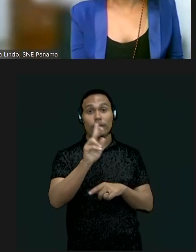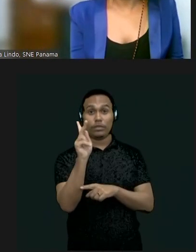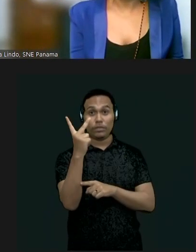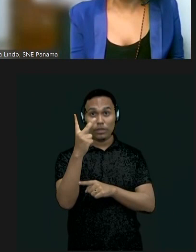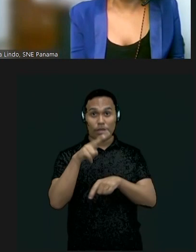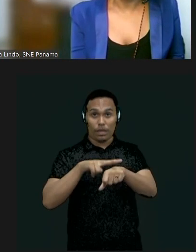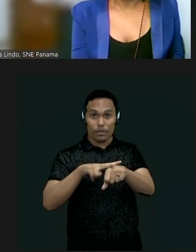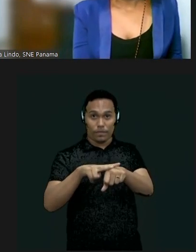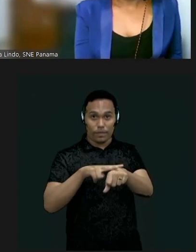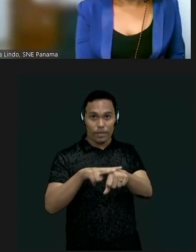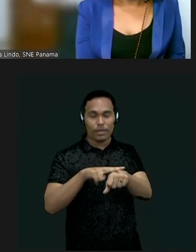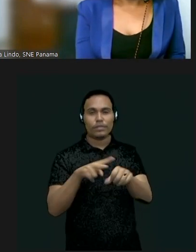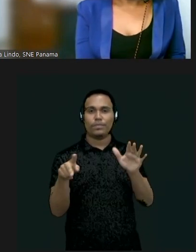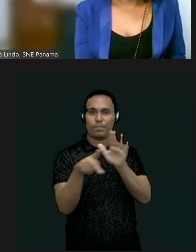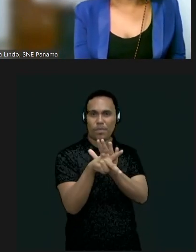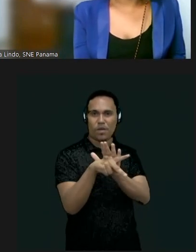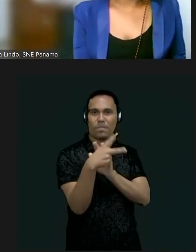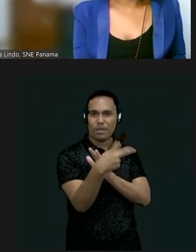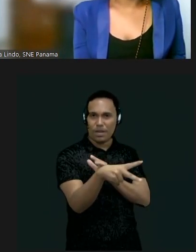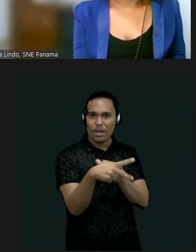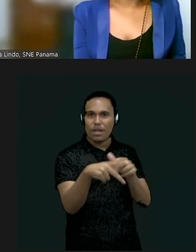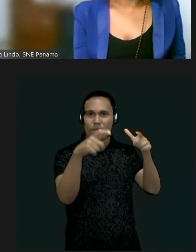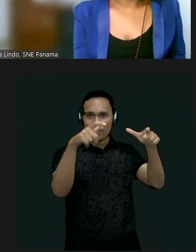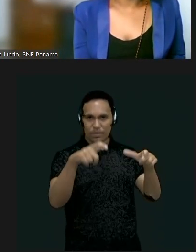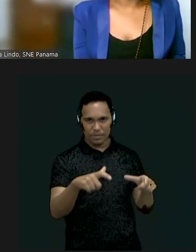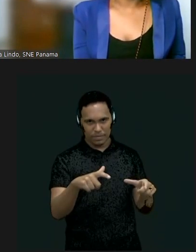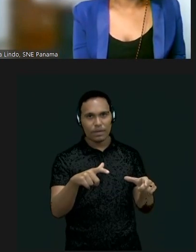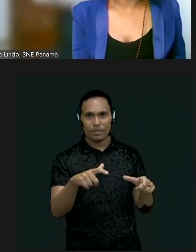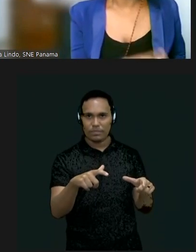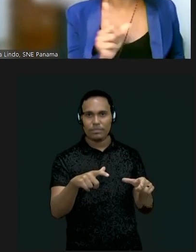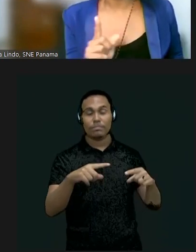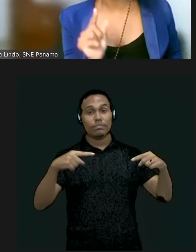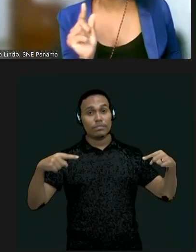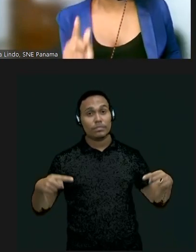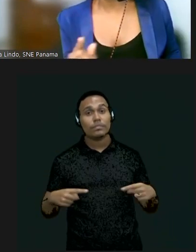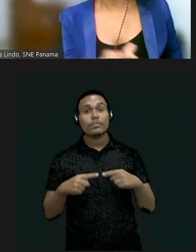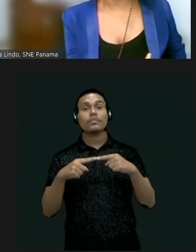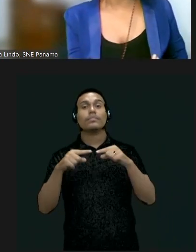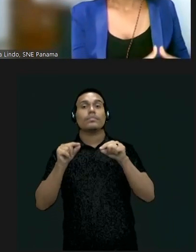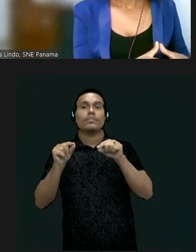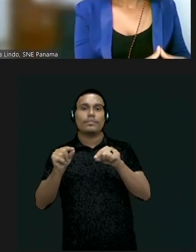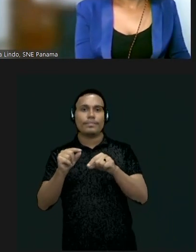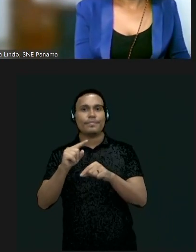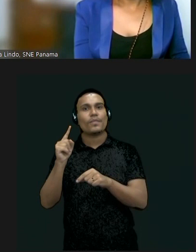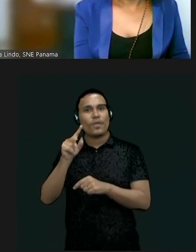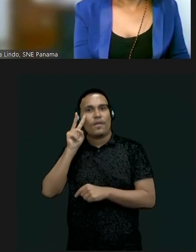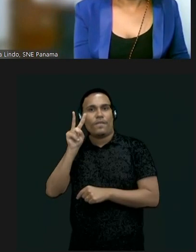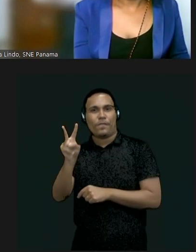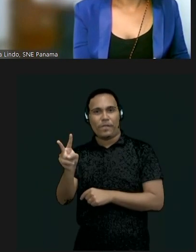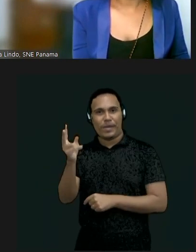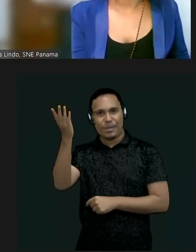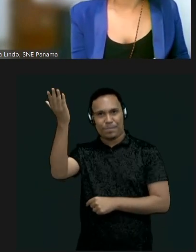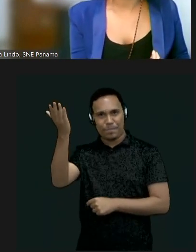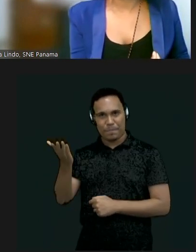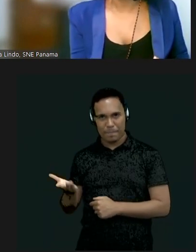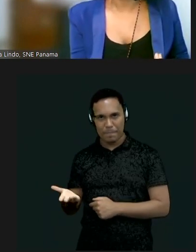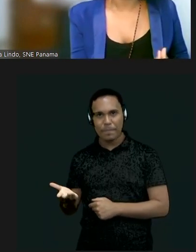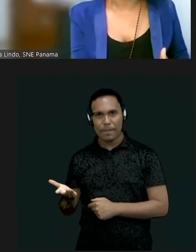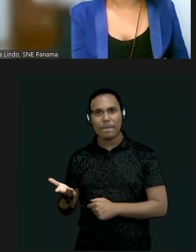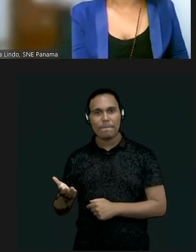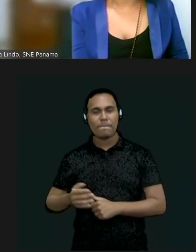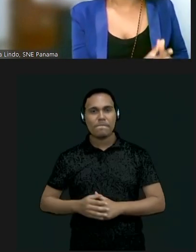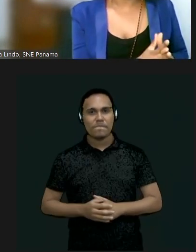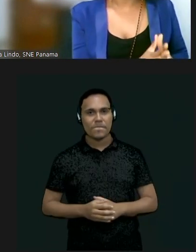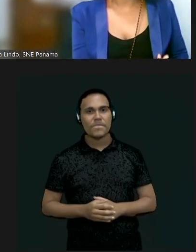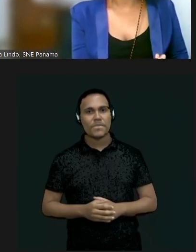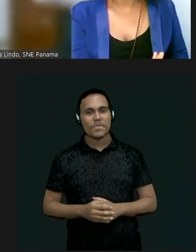o Hub de Hidrogênio Verde de Panamá. Para estar em conformidade com o que podemos ver aqui,